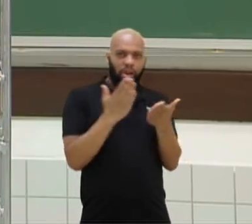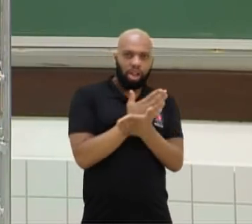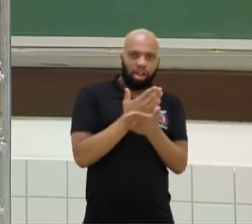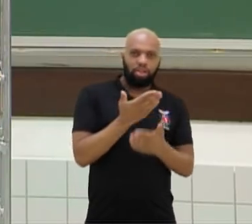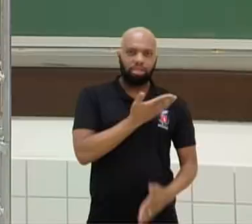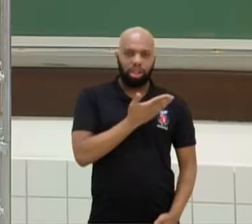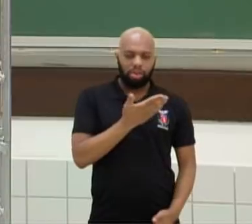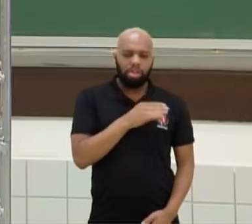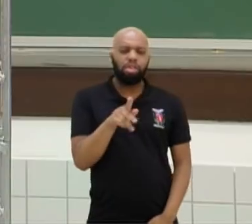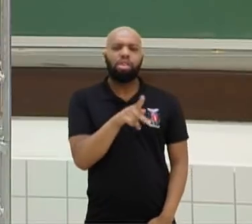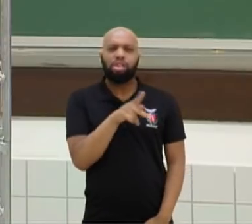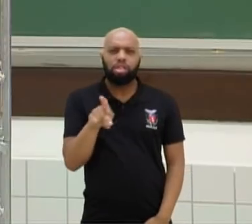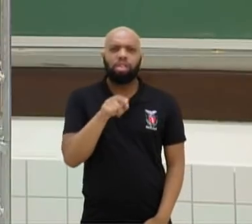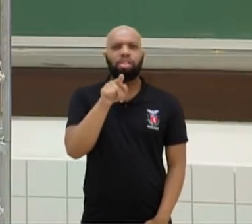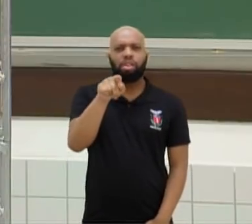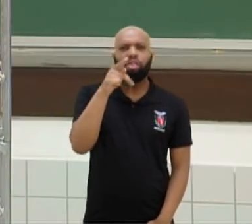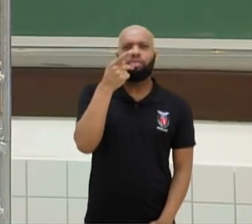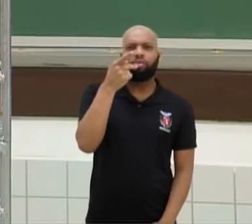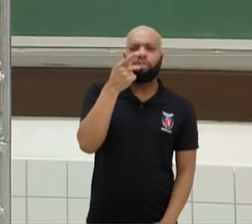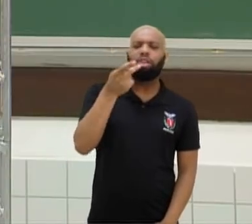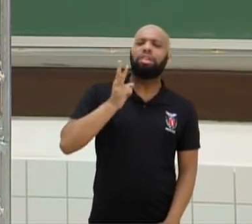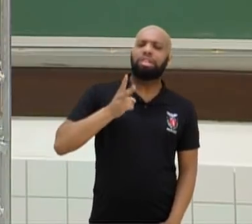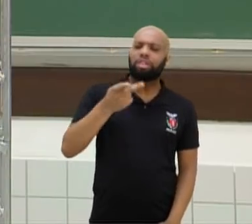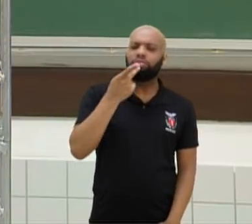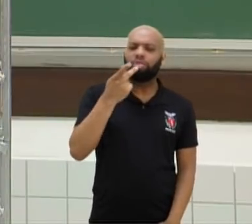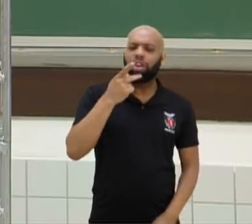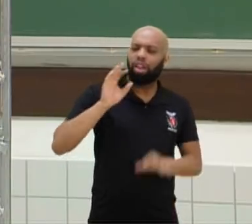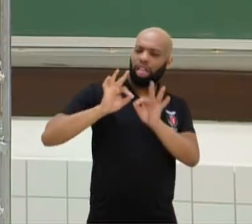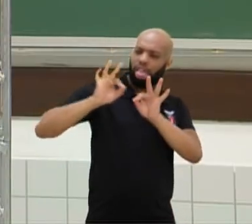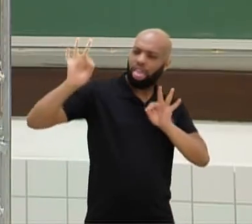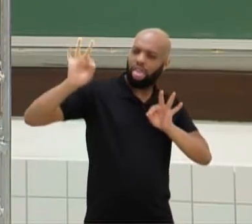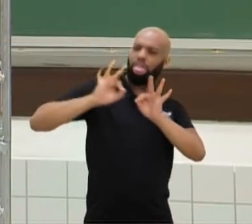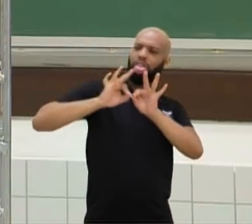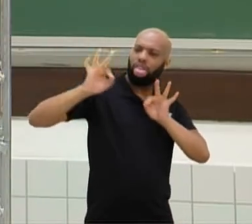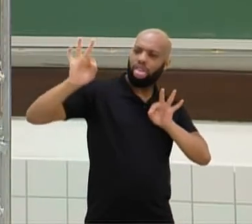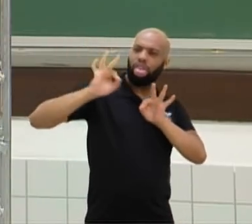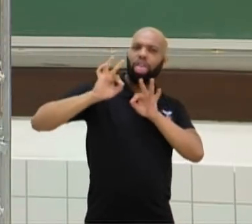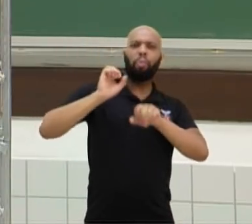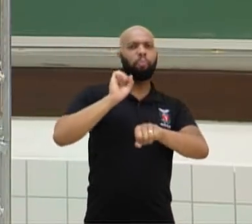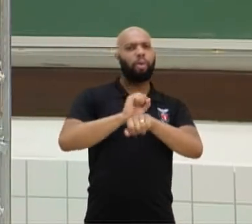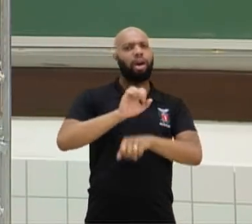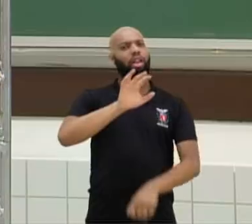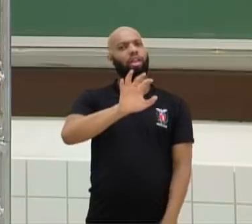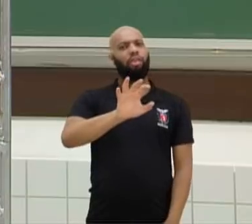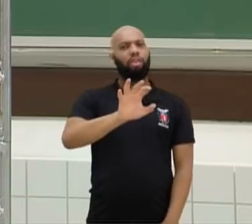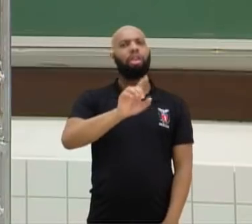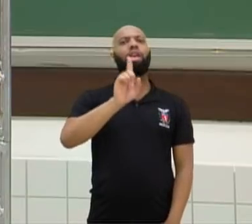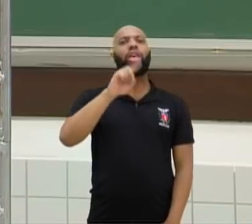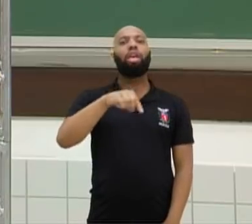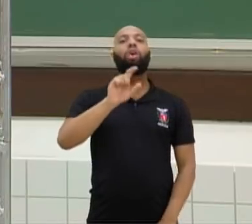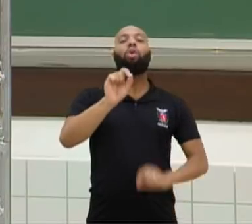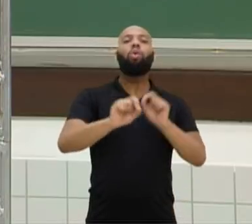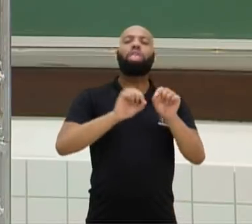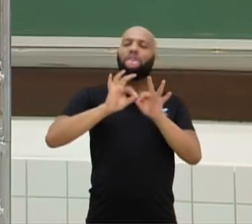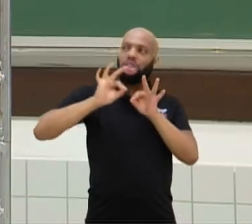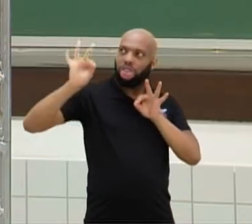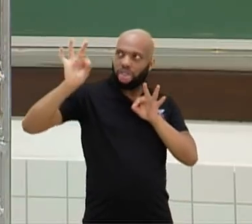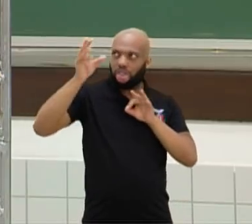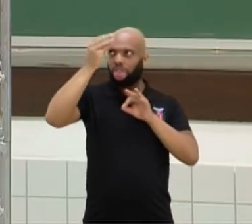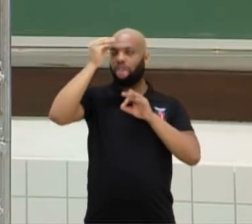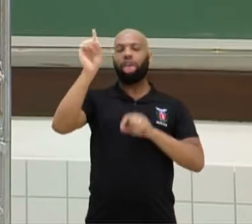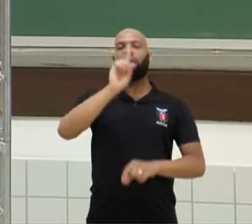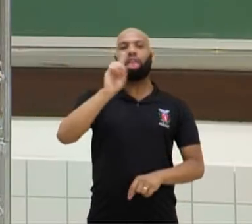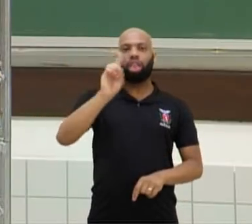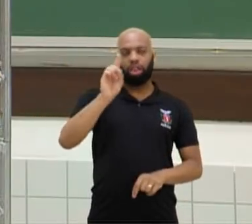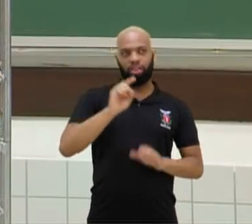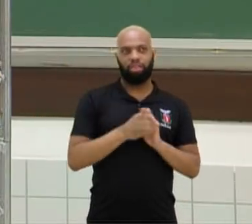alguns alunos, professor, você está toda hora falando de equação da reta, pare com isso, você está com a reta na cabeça. Não tem problema,